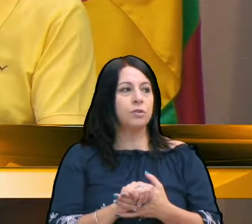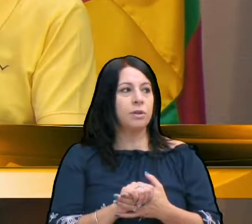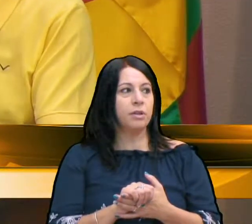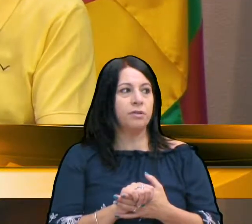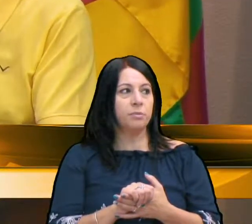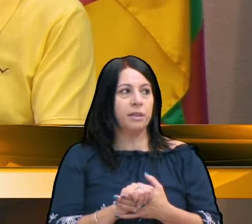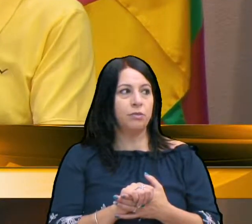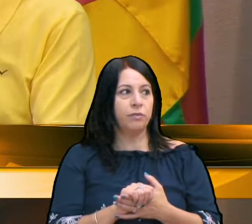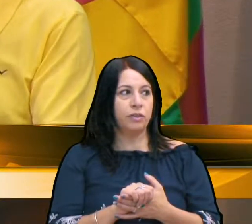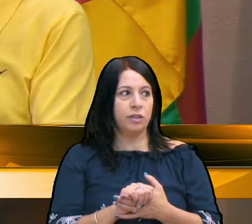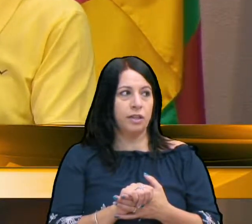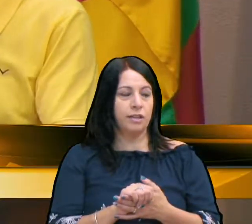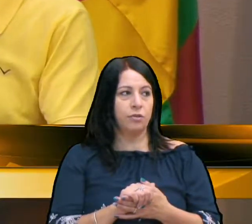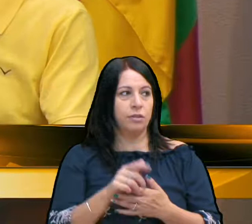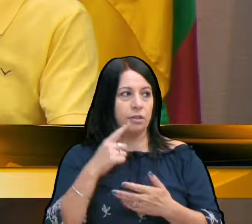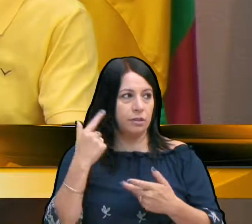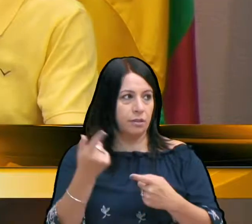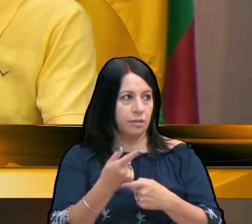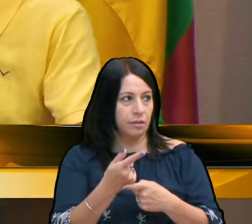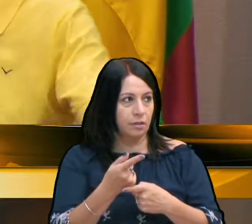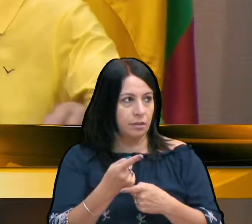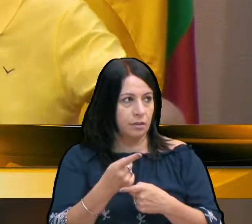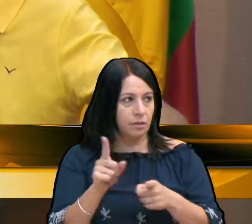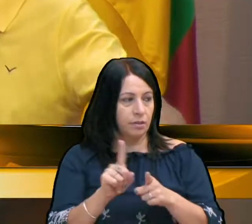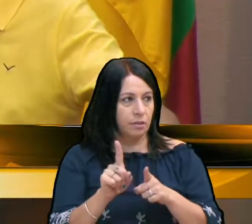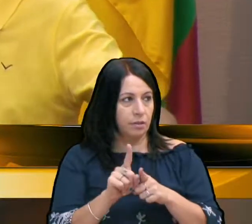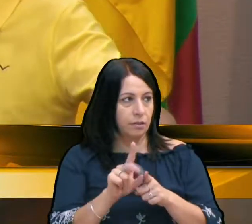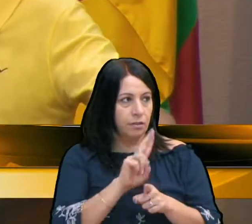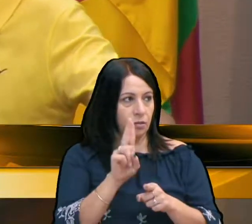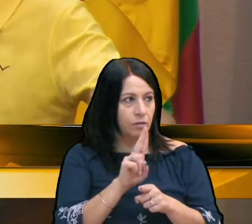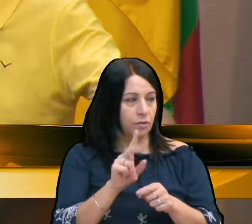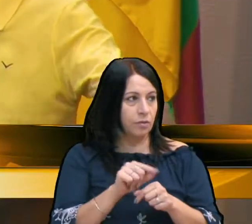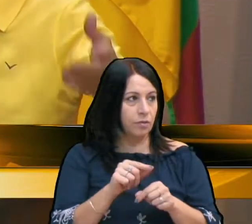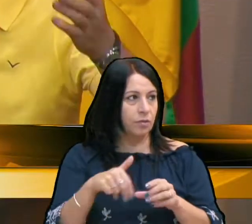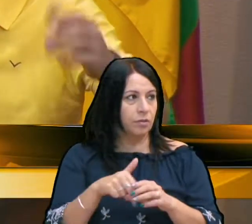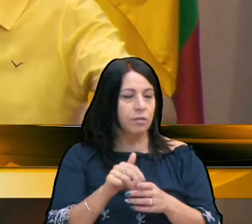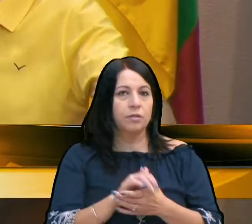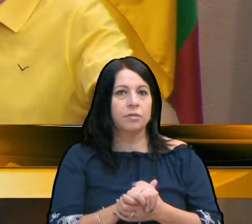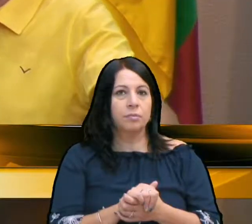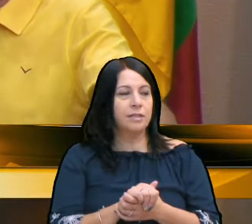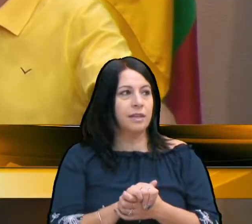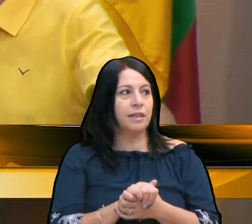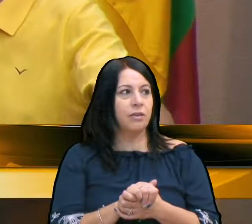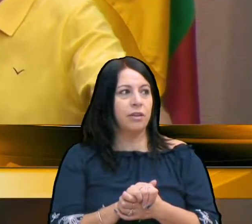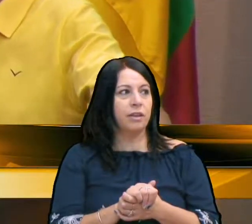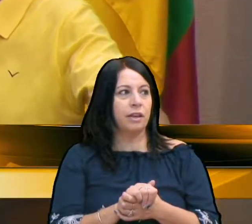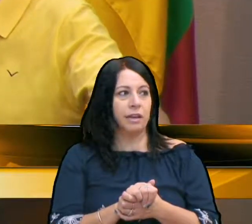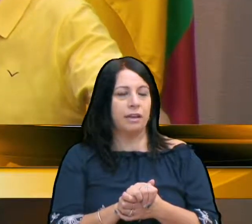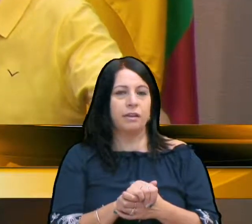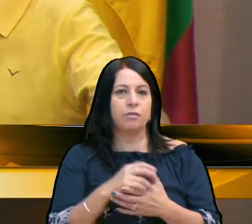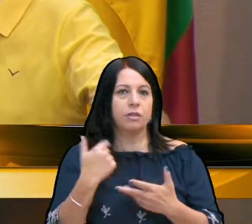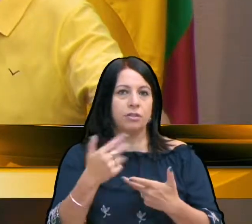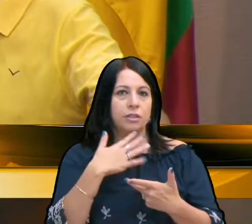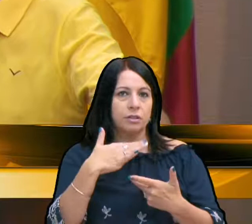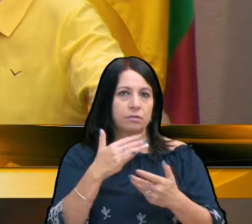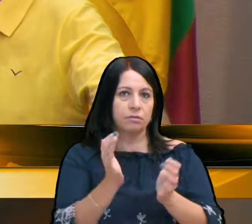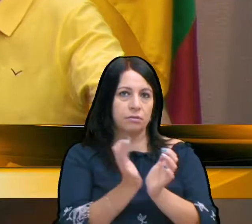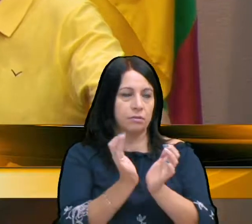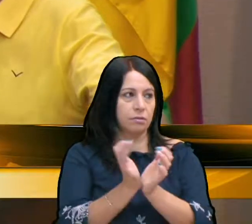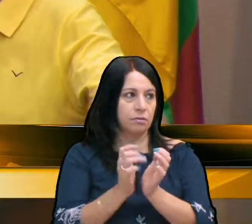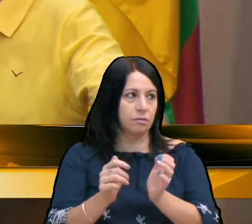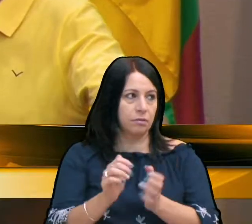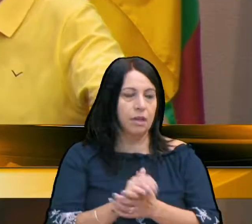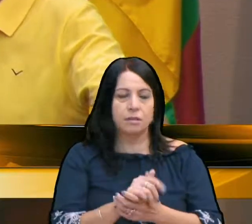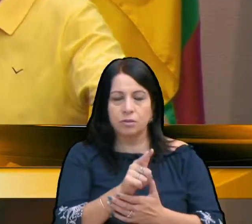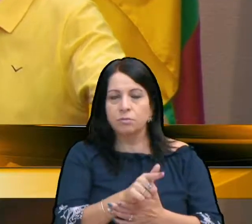Antes de entrar nos assuntos que me trazem a ocupar essa tribuna, agradecer ao vereador Tomé, nosso colega de bancada, pela